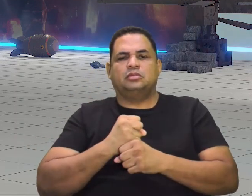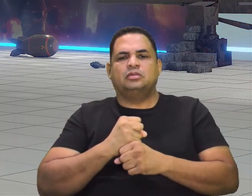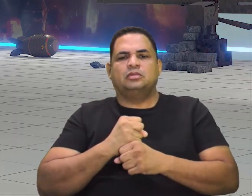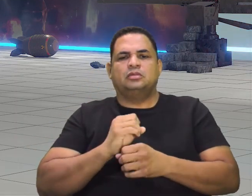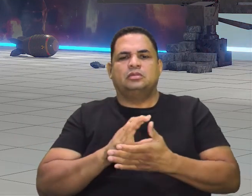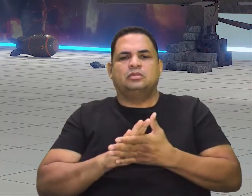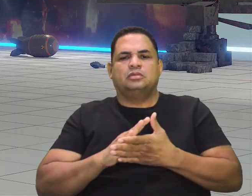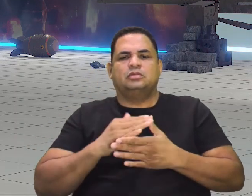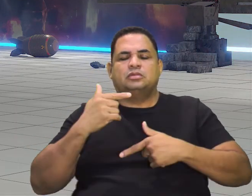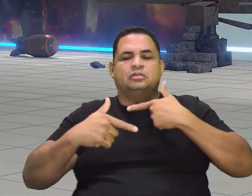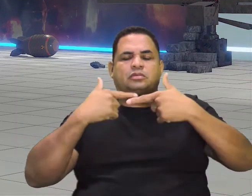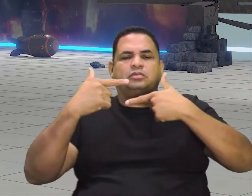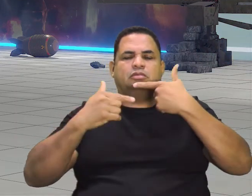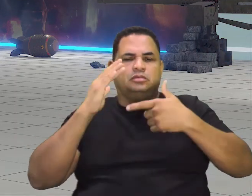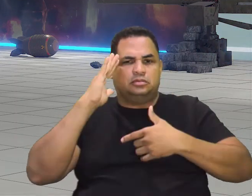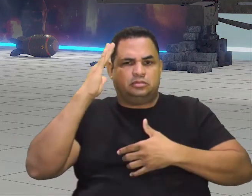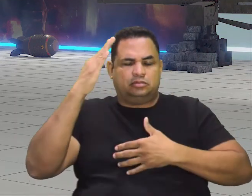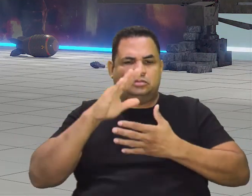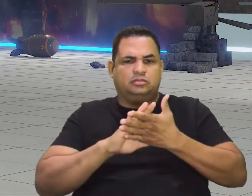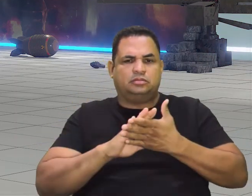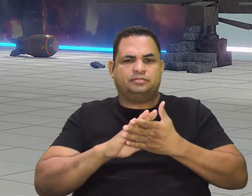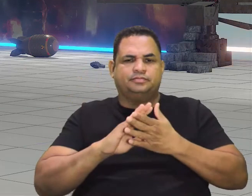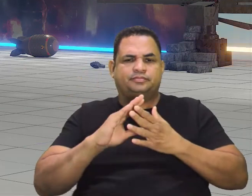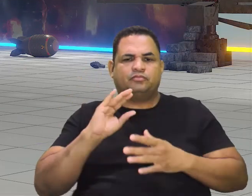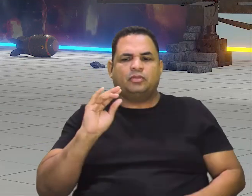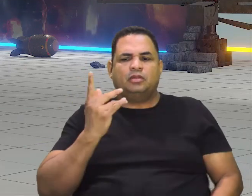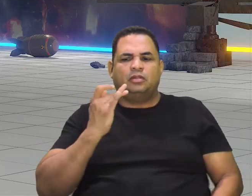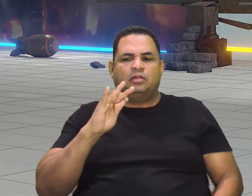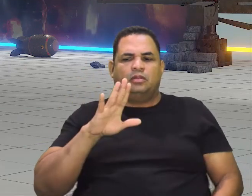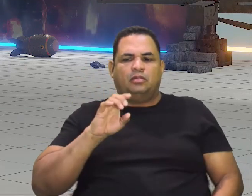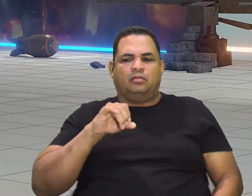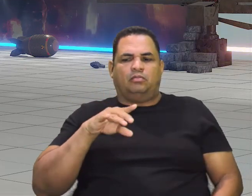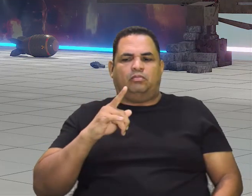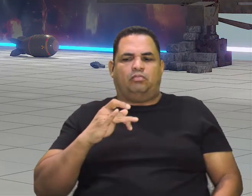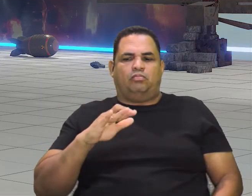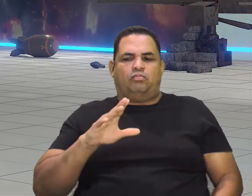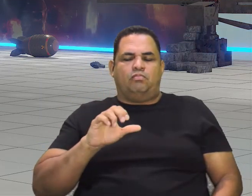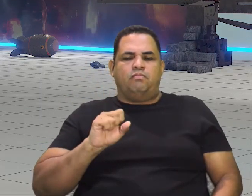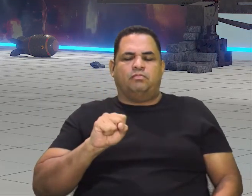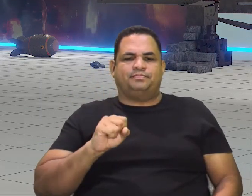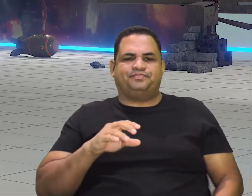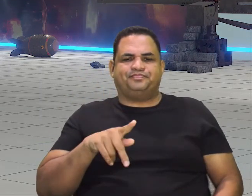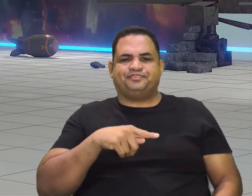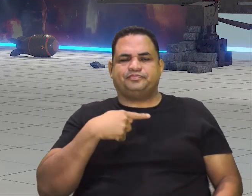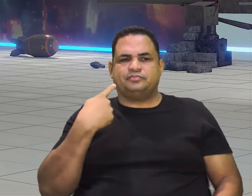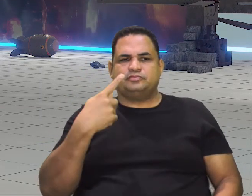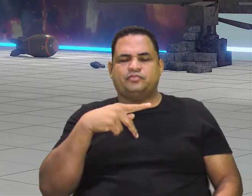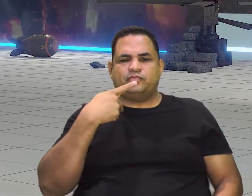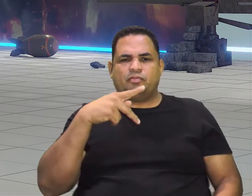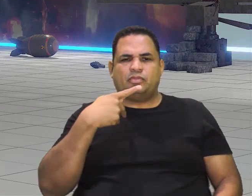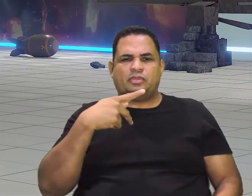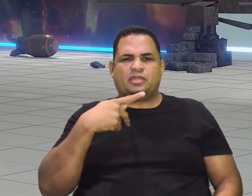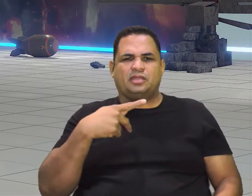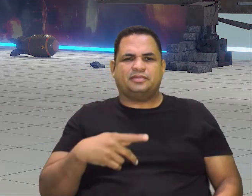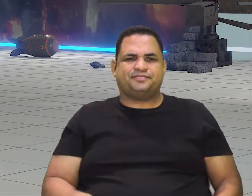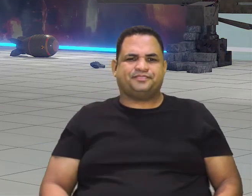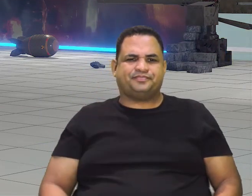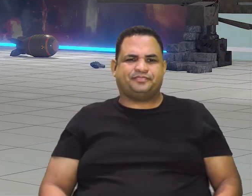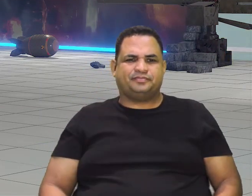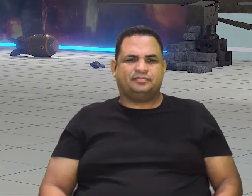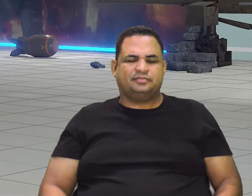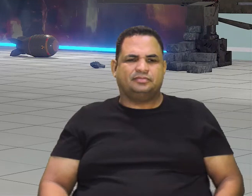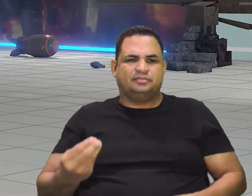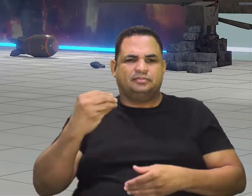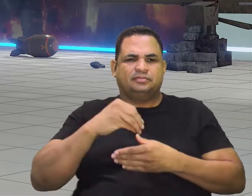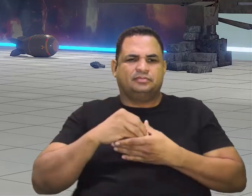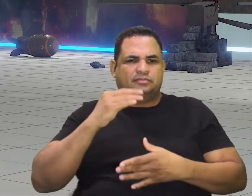teoria do evolucionismo diz que o Homo sapiens, que é este que nós descendemos deles,